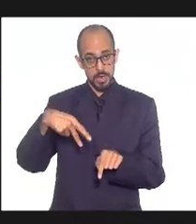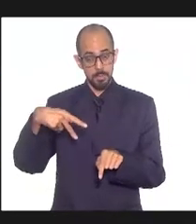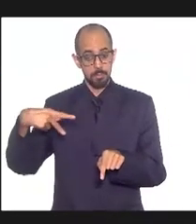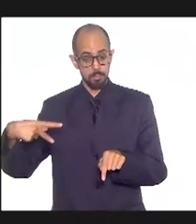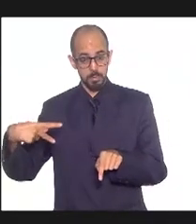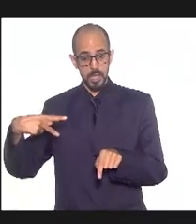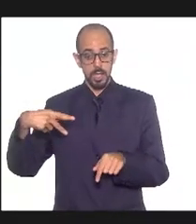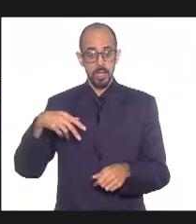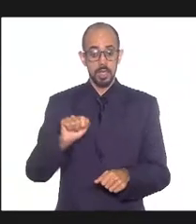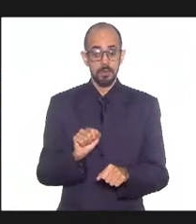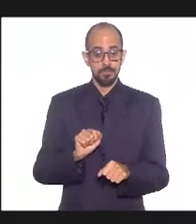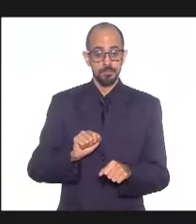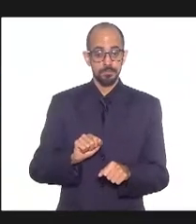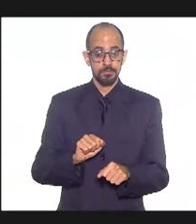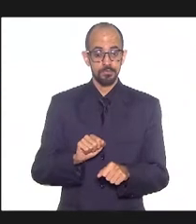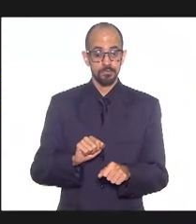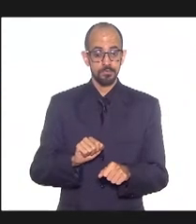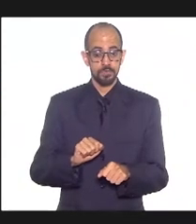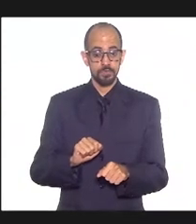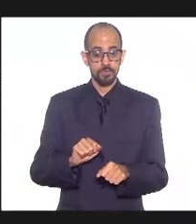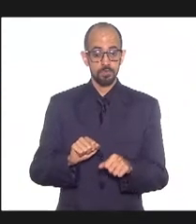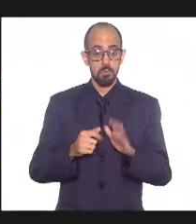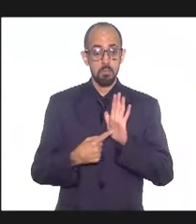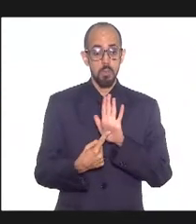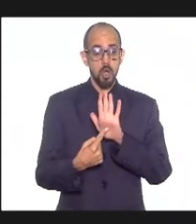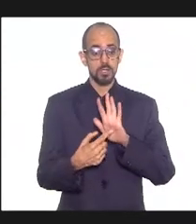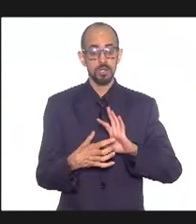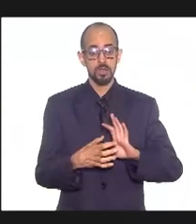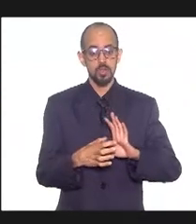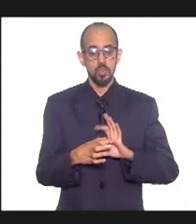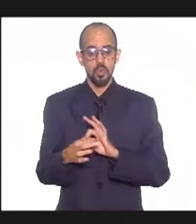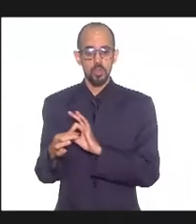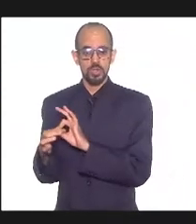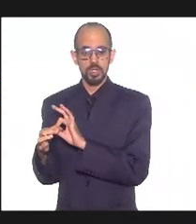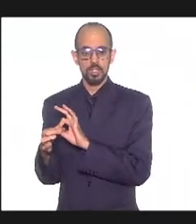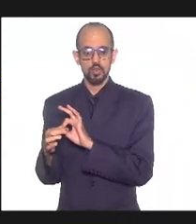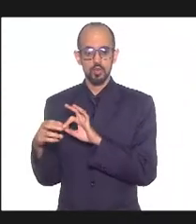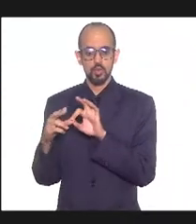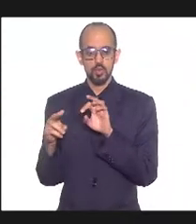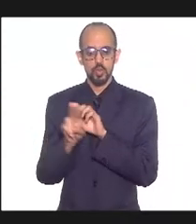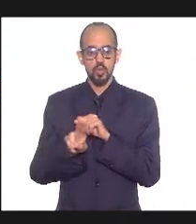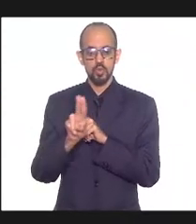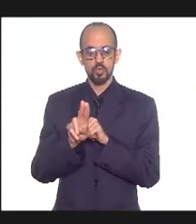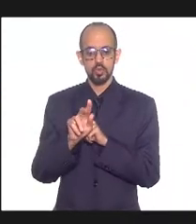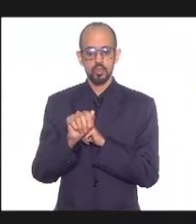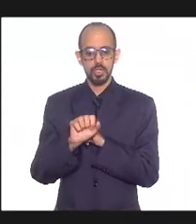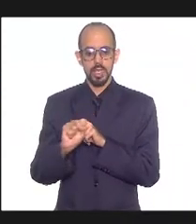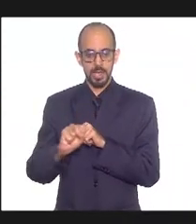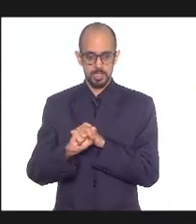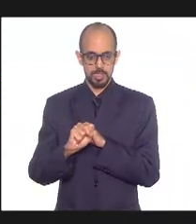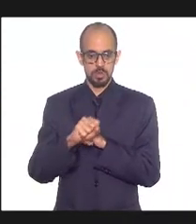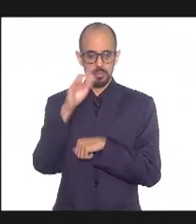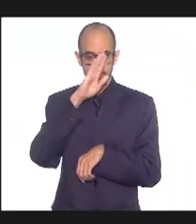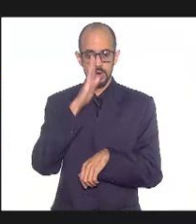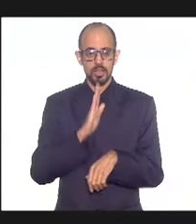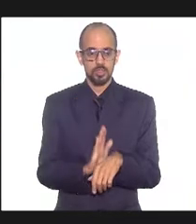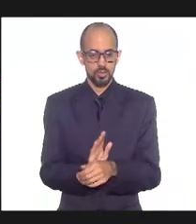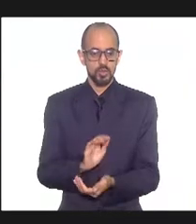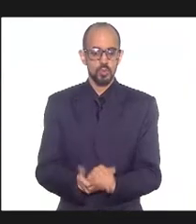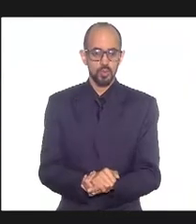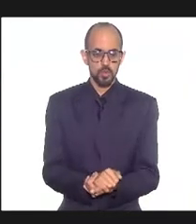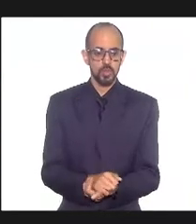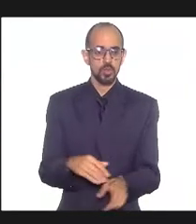pelo IPP, que dá um cenário aí da distribuição do uso de gás no Brasil, e na ocasião ele fazia cenários em relação